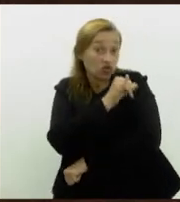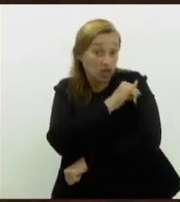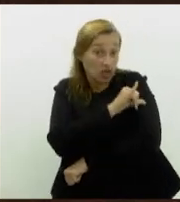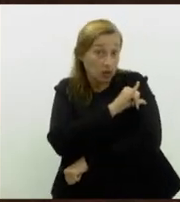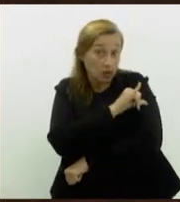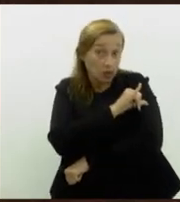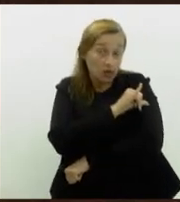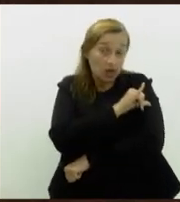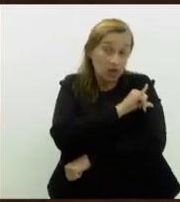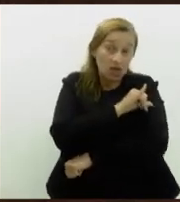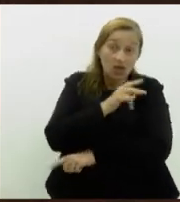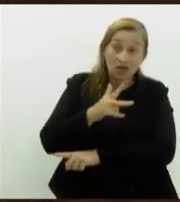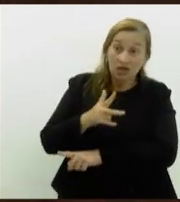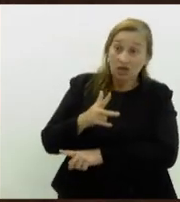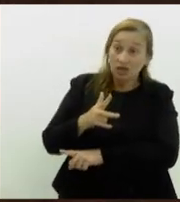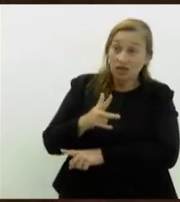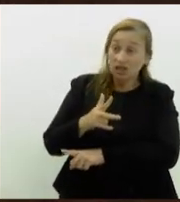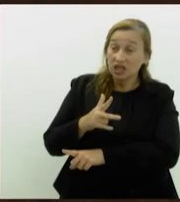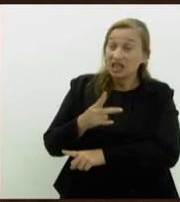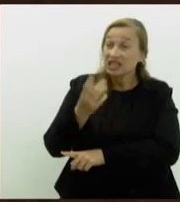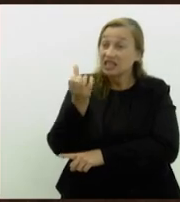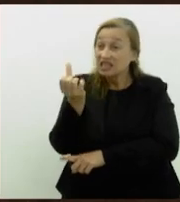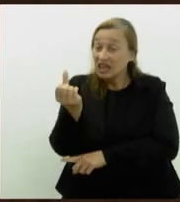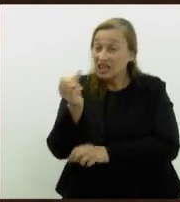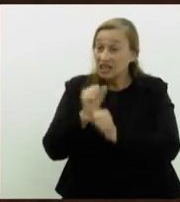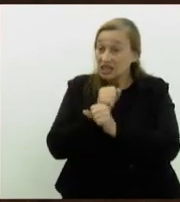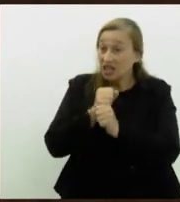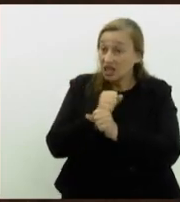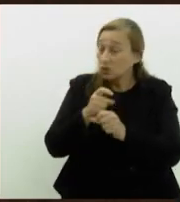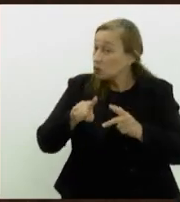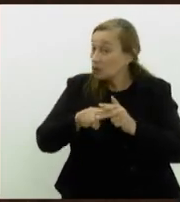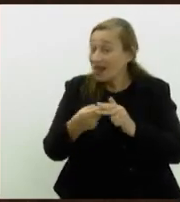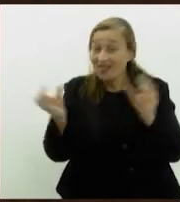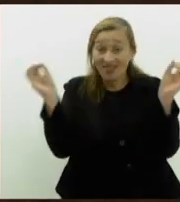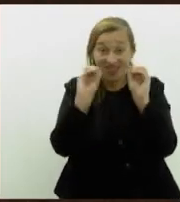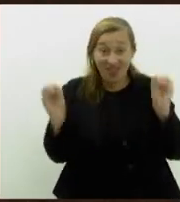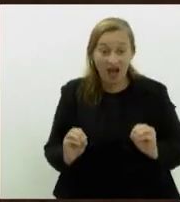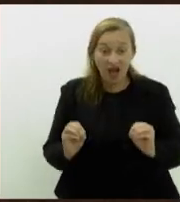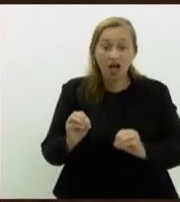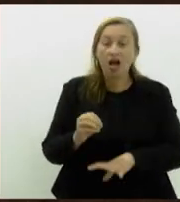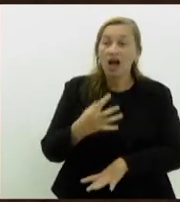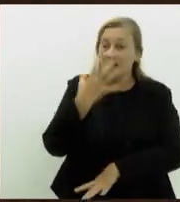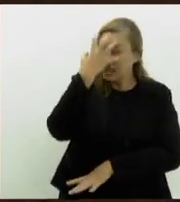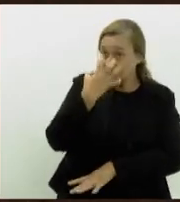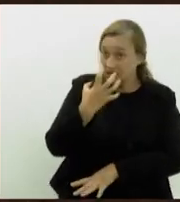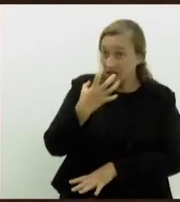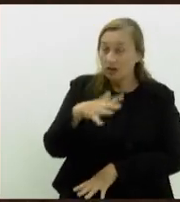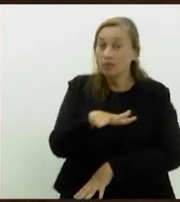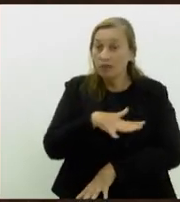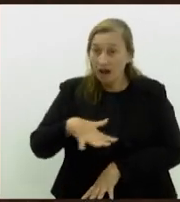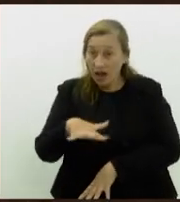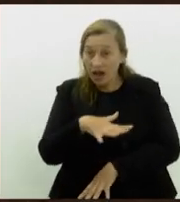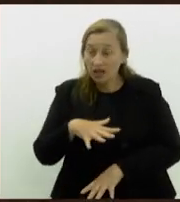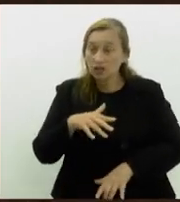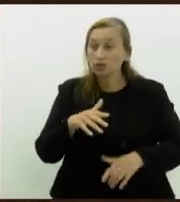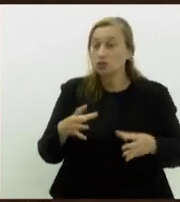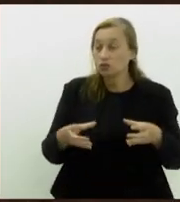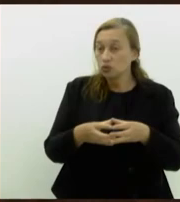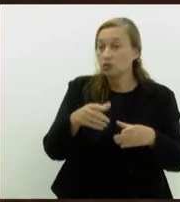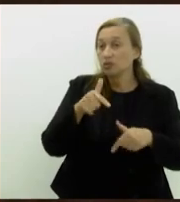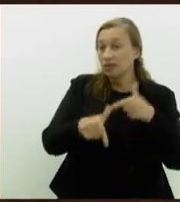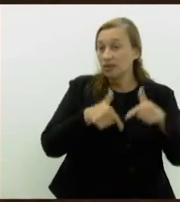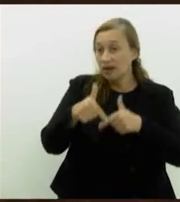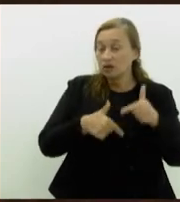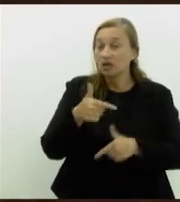vai vencer 6 anos, é um agravante para a situação da classe trabalhadora. Portanto, queria aludir